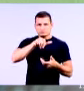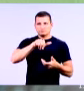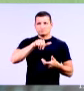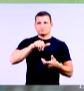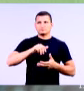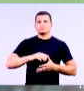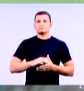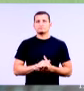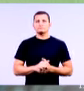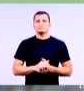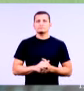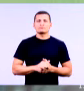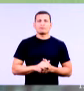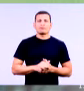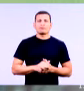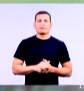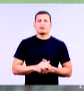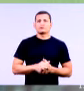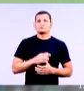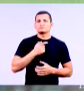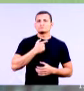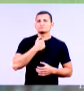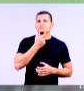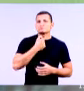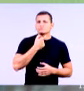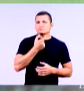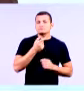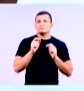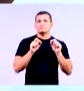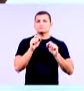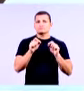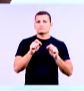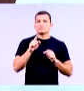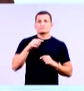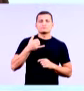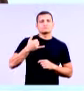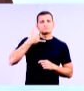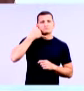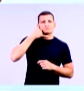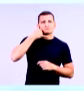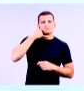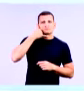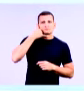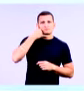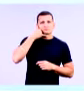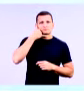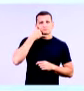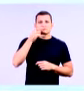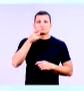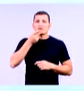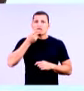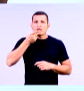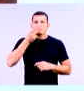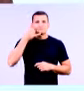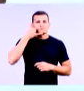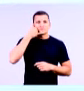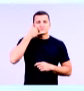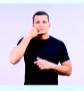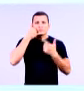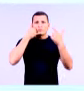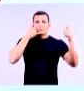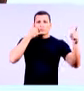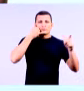Gente, quando a gente fala em voz, nós estamos falando de telefone, certo? ou seja, você falar no telefone com outra